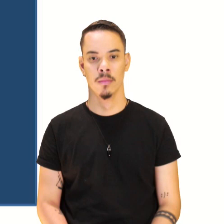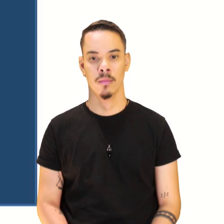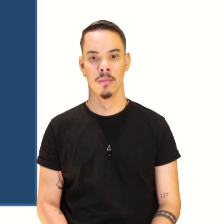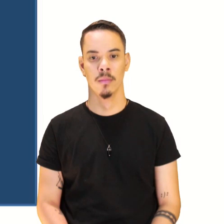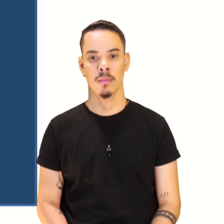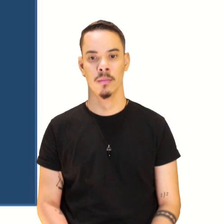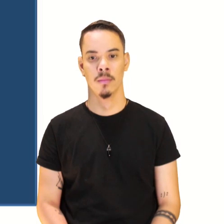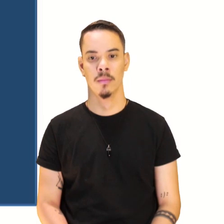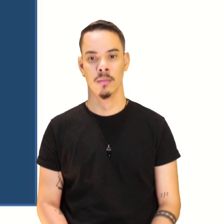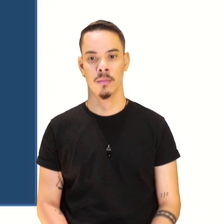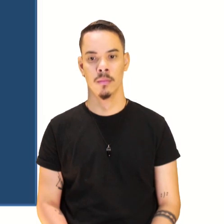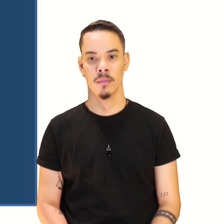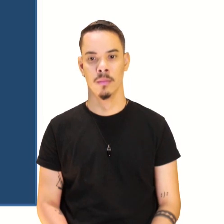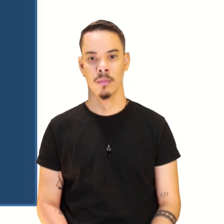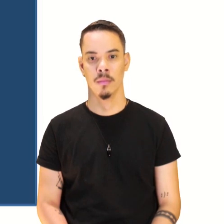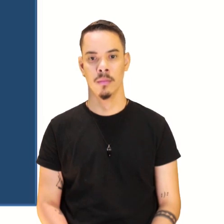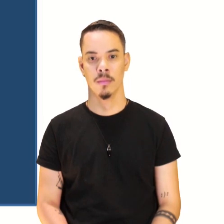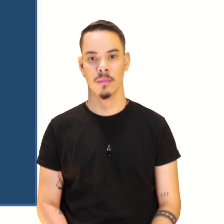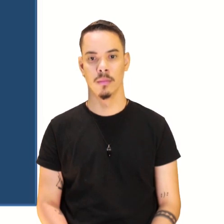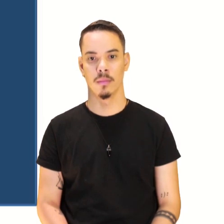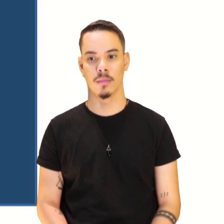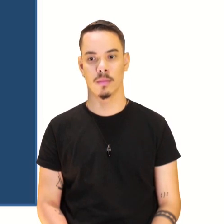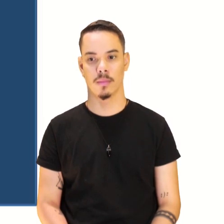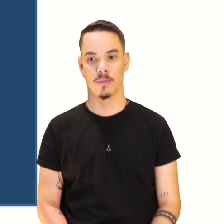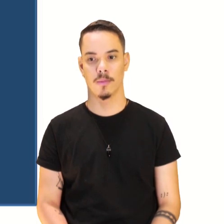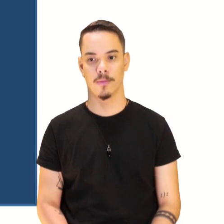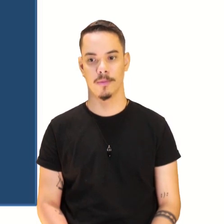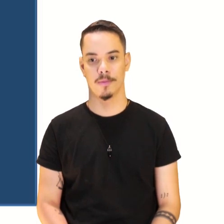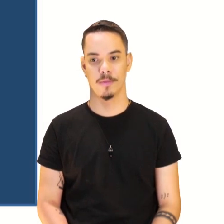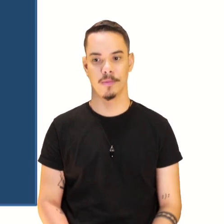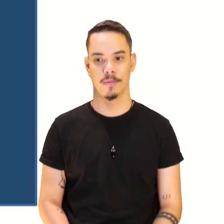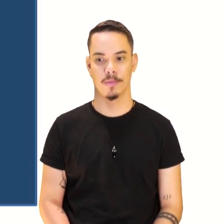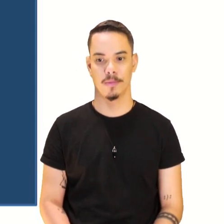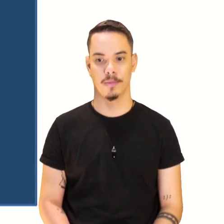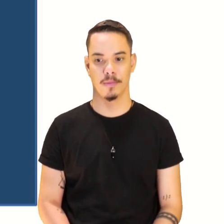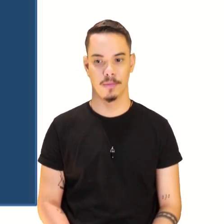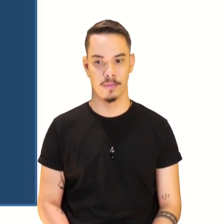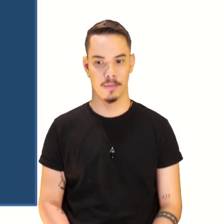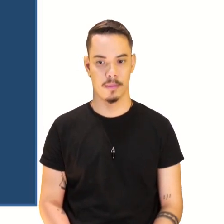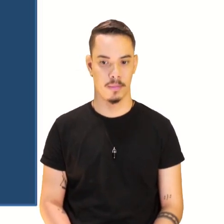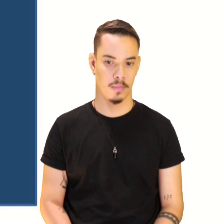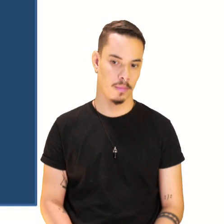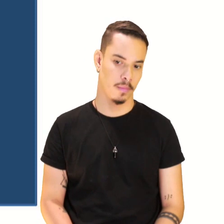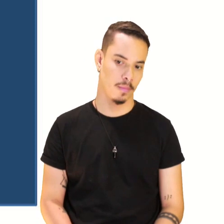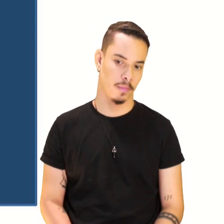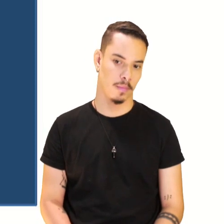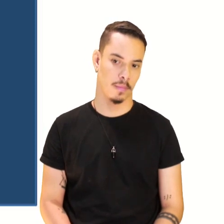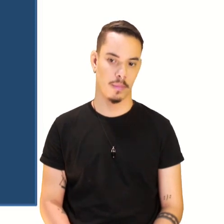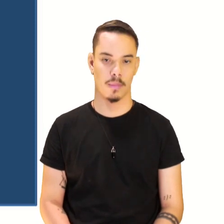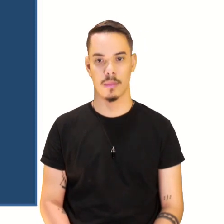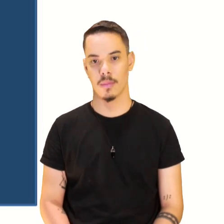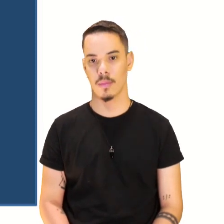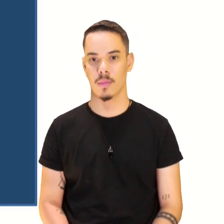forem 16 litros aqui é os litros e aqui os quilômetros